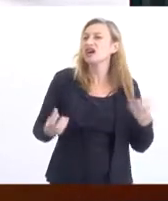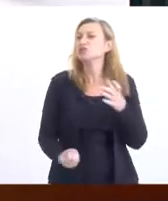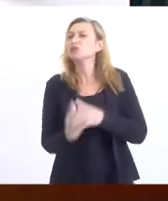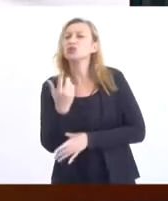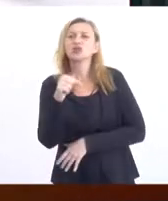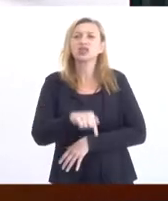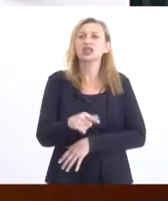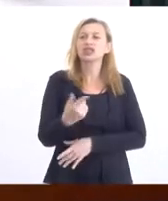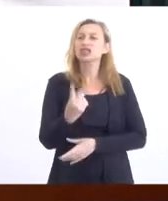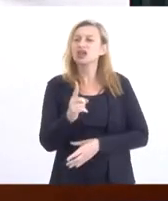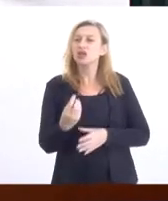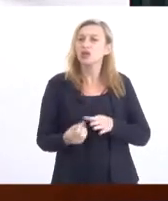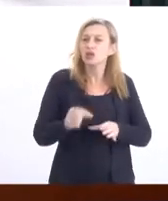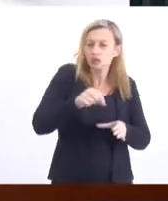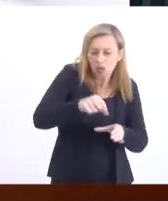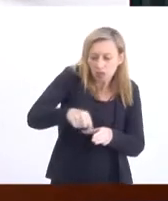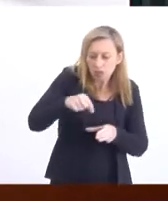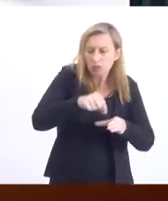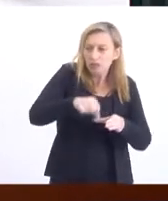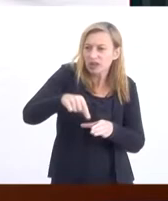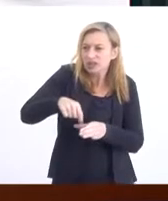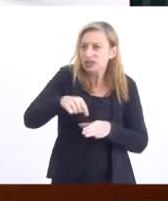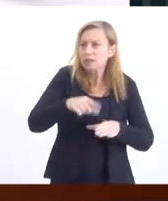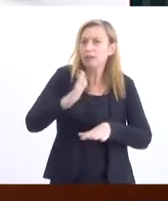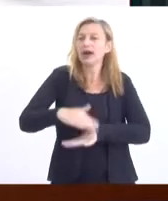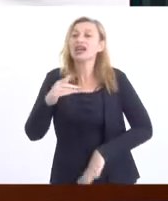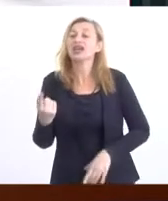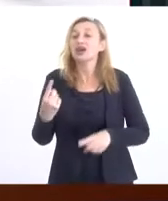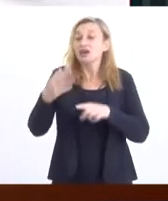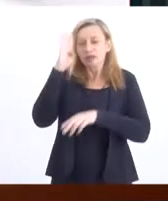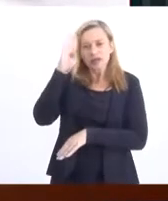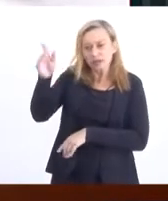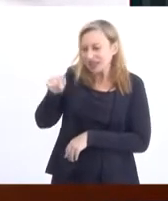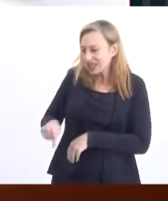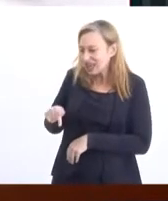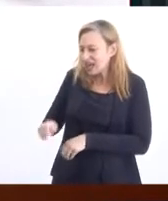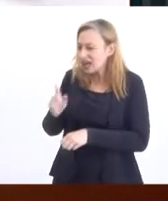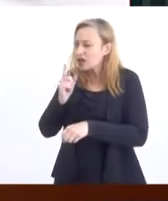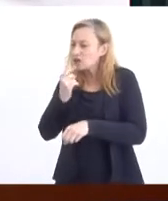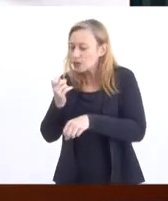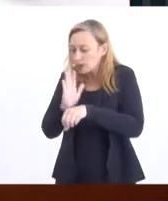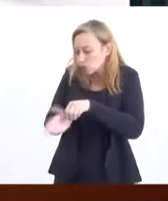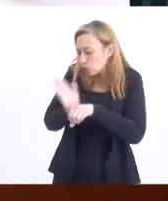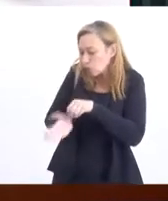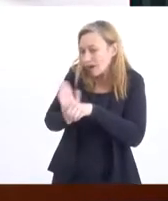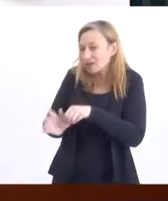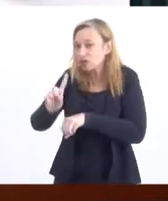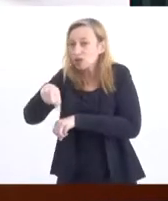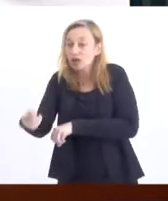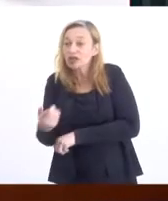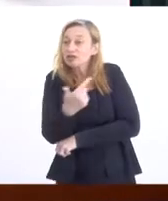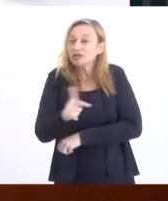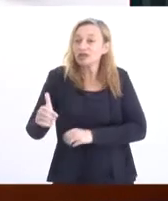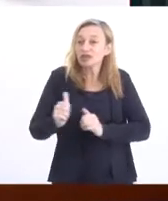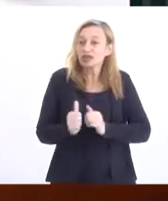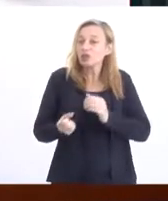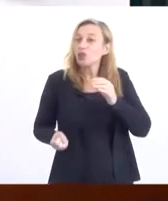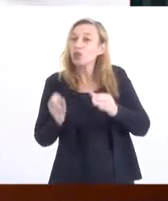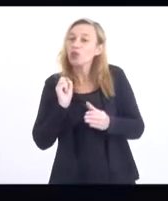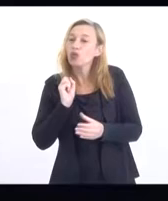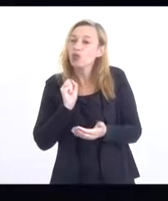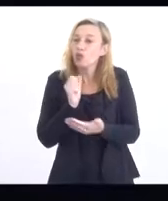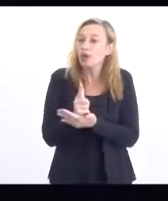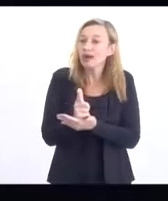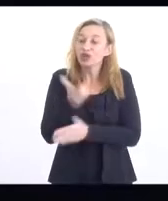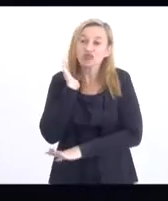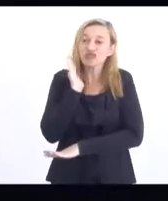aqui a gente não planta mais? Principalmente aqui, que a região é tomate e outras... porque nós não temos um comprador direto. Se